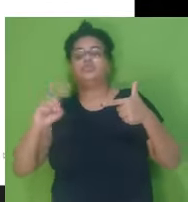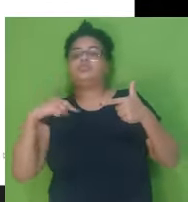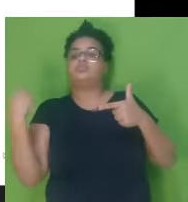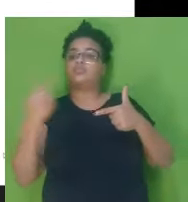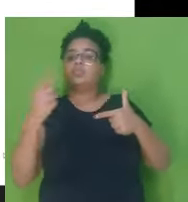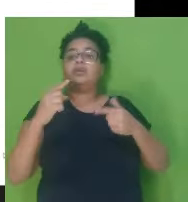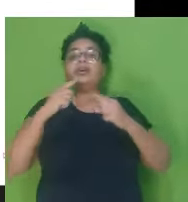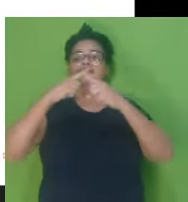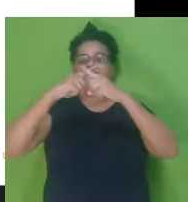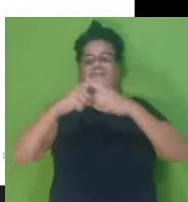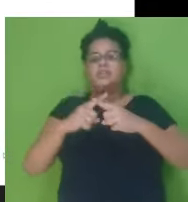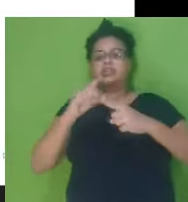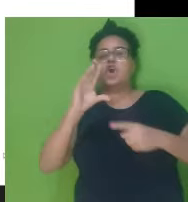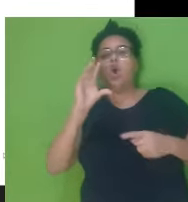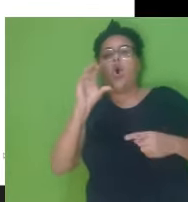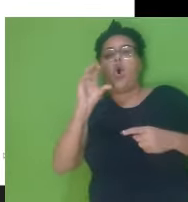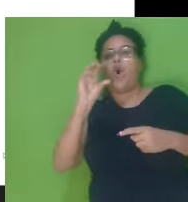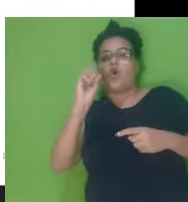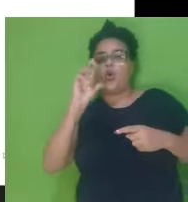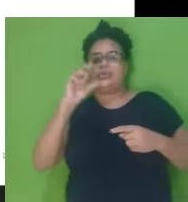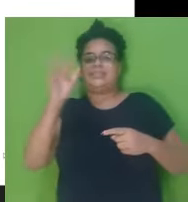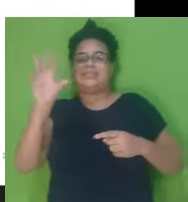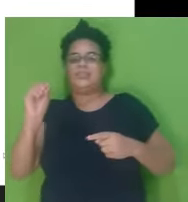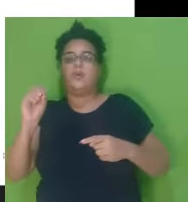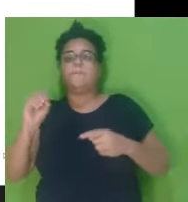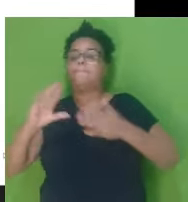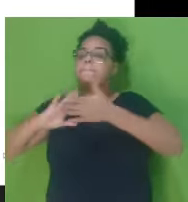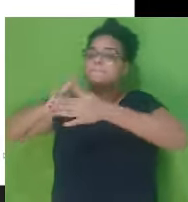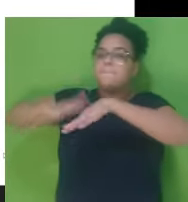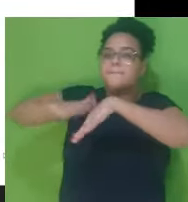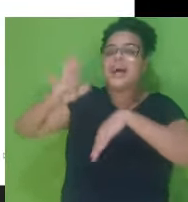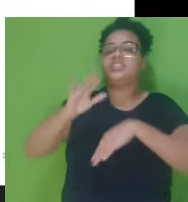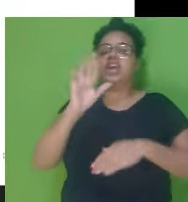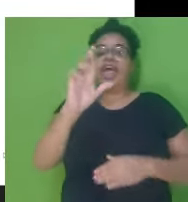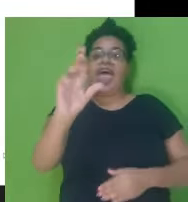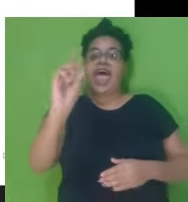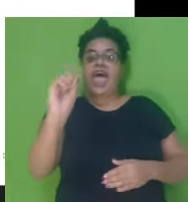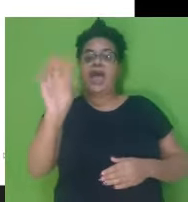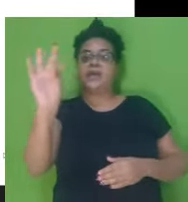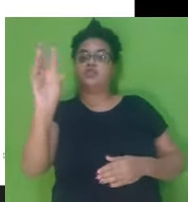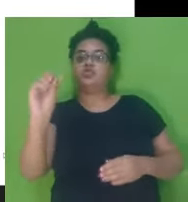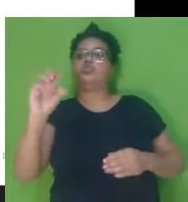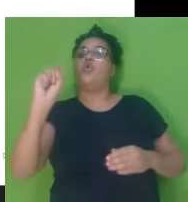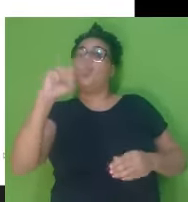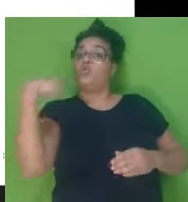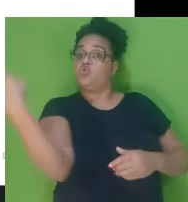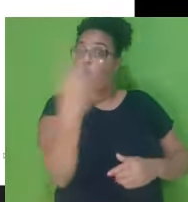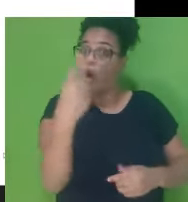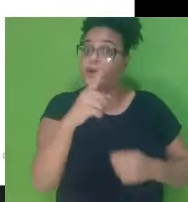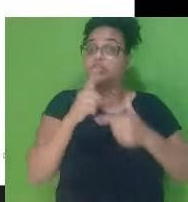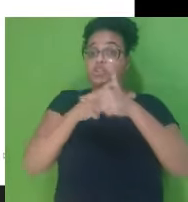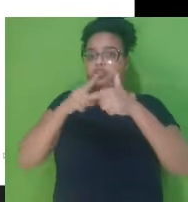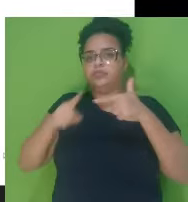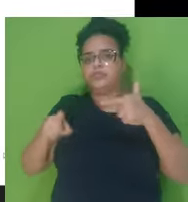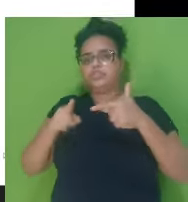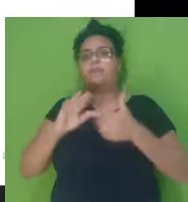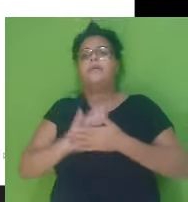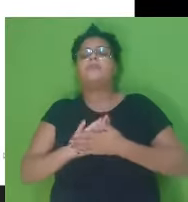divisor vezes quociente mais resto, né? É isso que acontece quando a gente